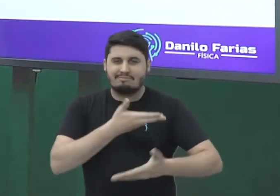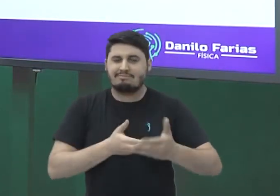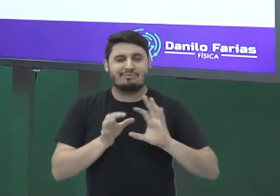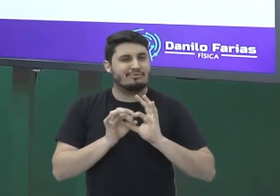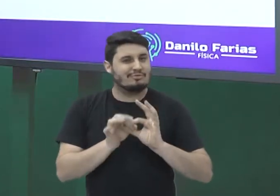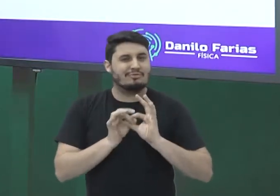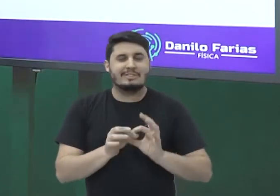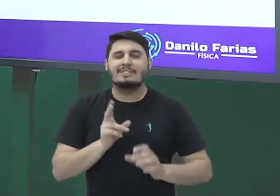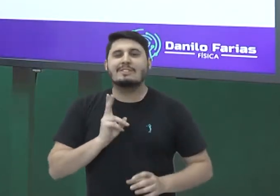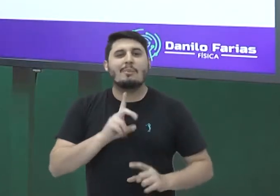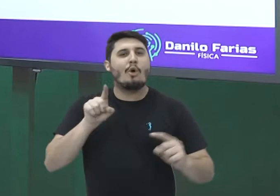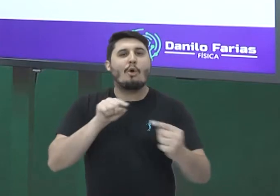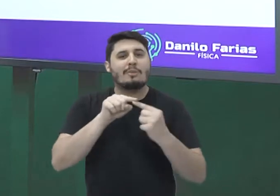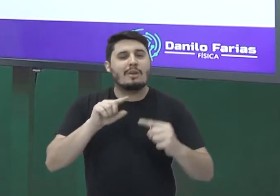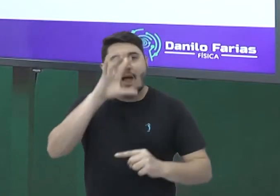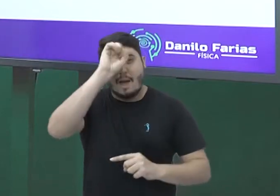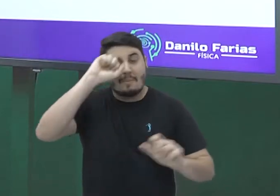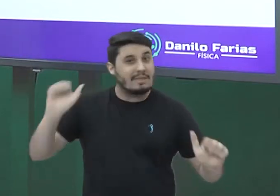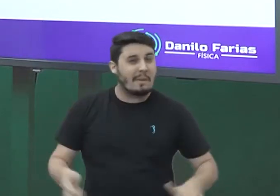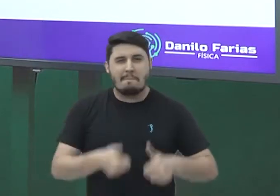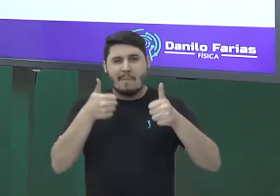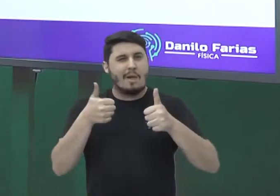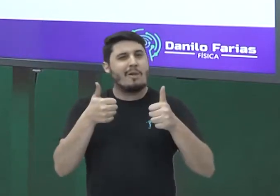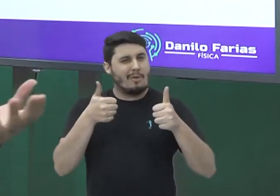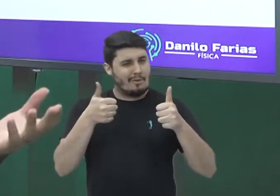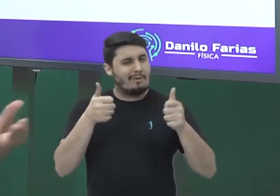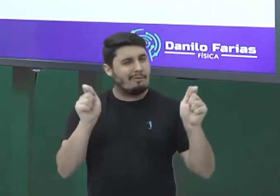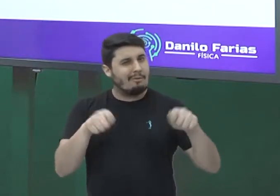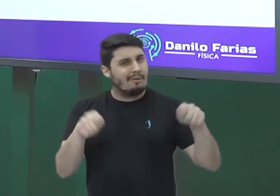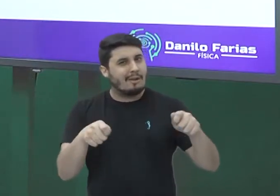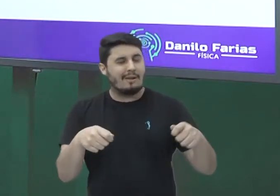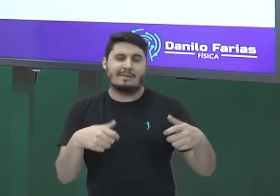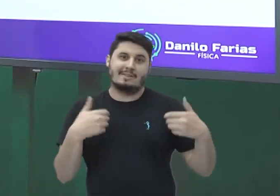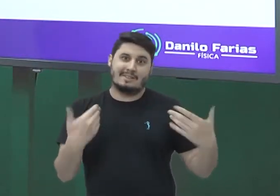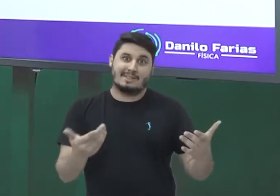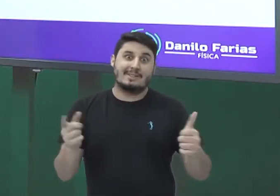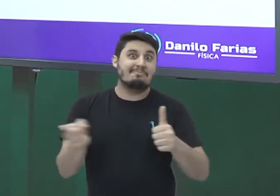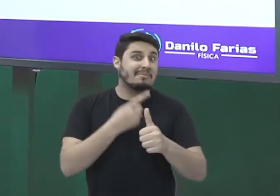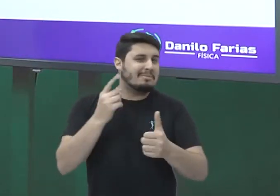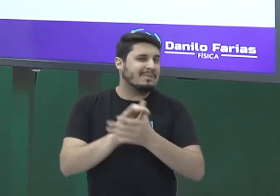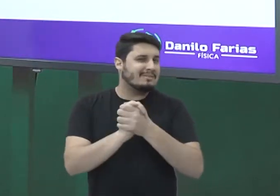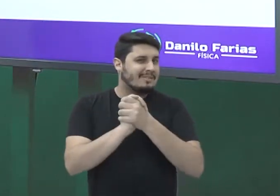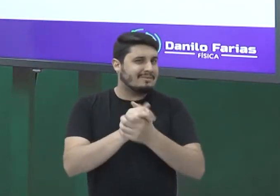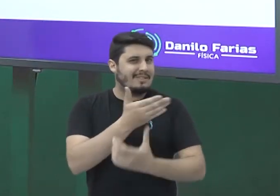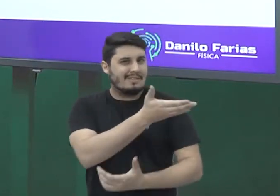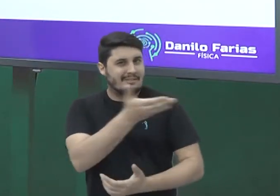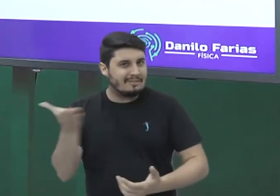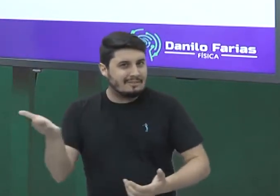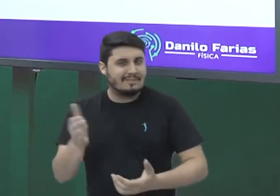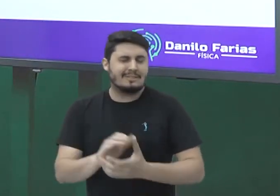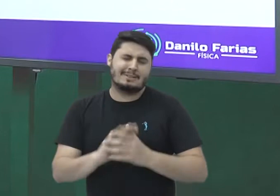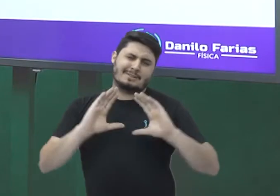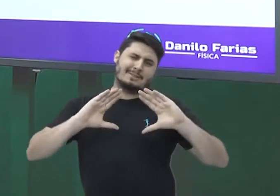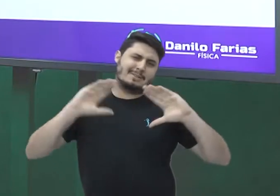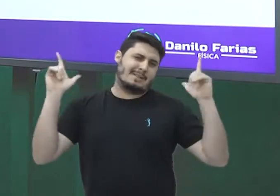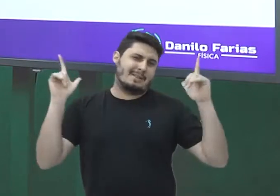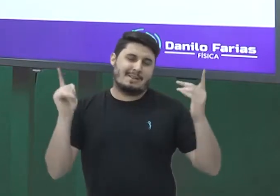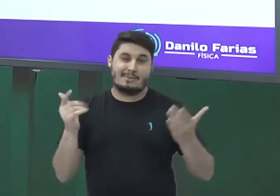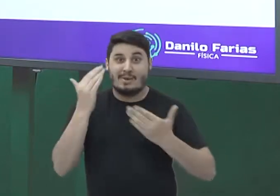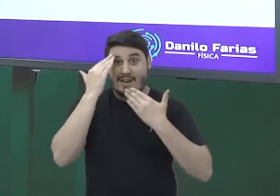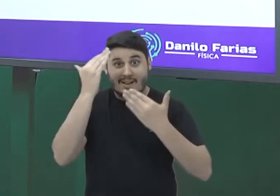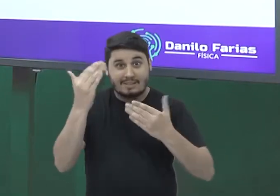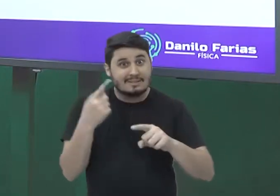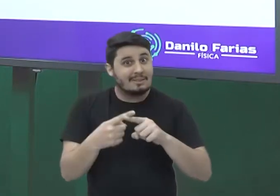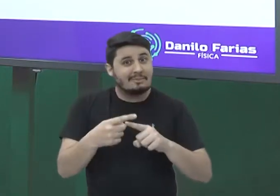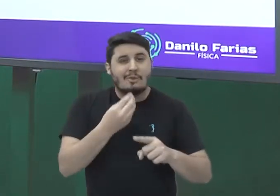para o melhor aprendizado possível. Gostaria de saudá-los mais uma vez e, claro, agradecer por mais